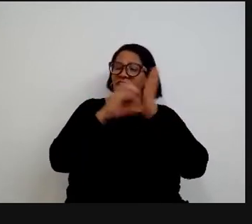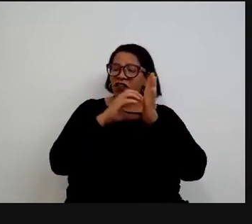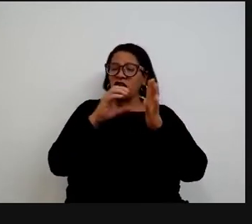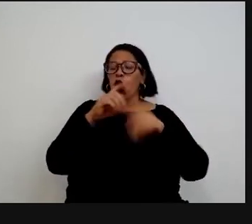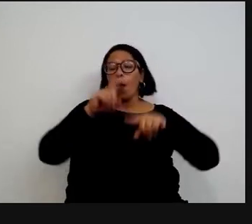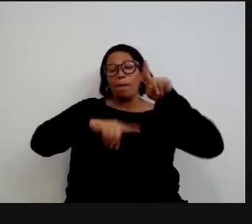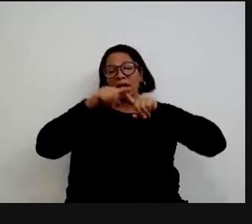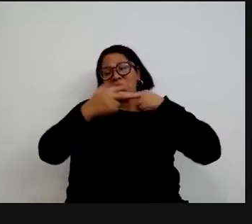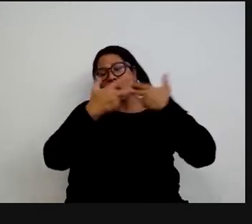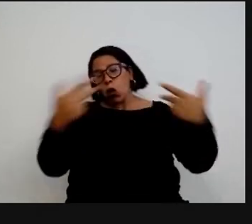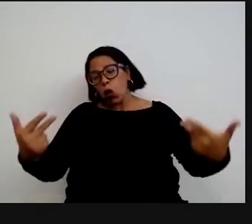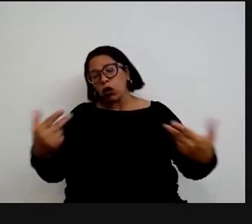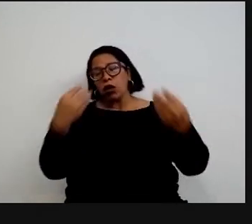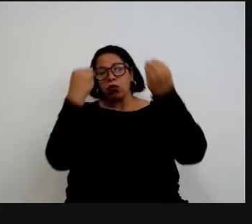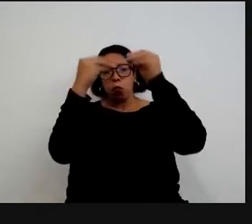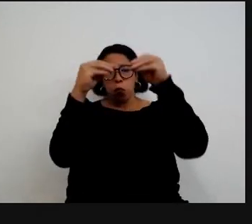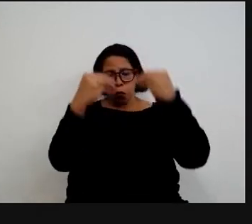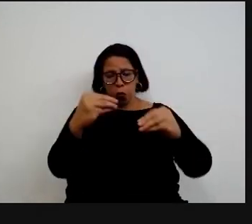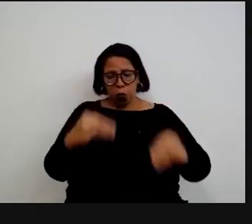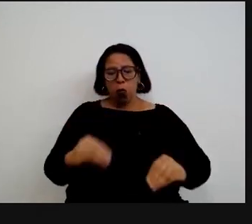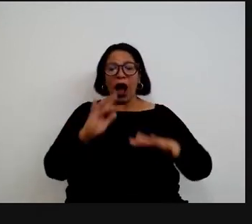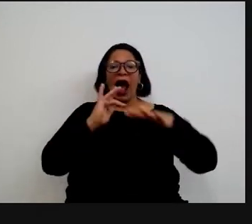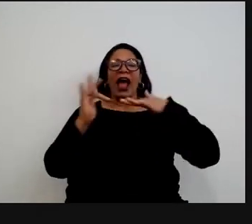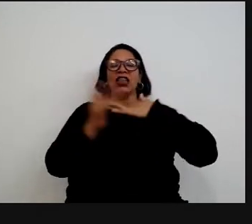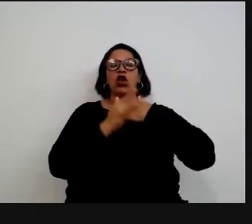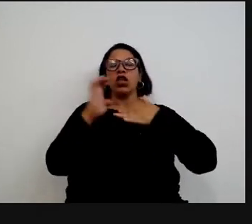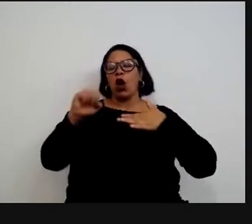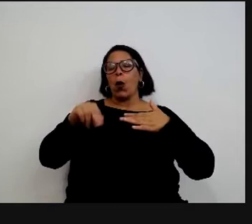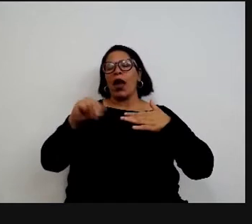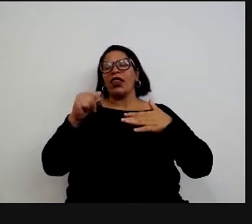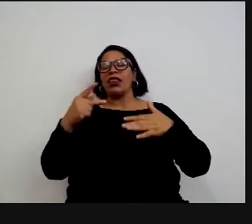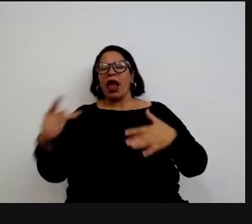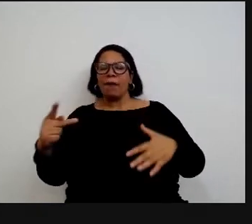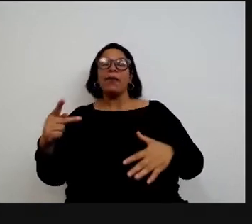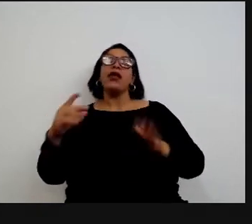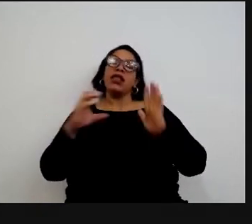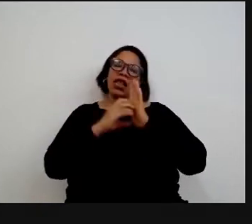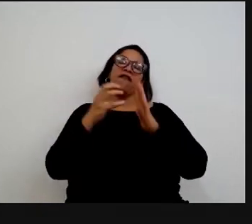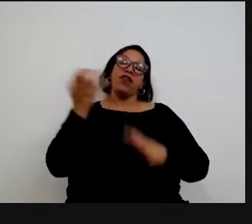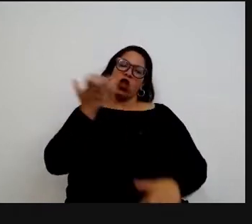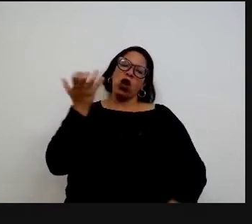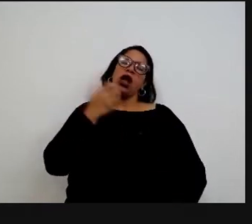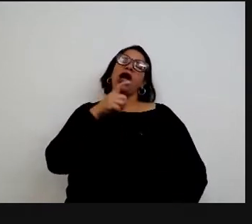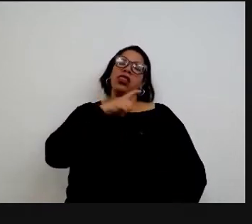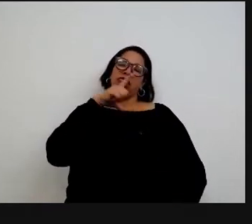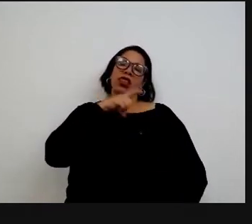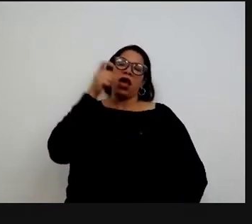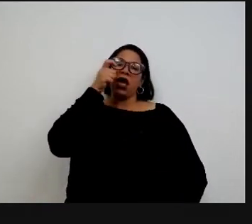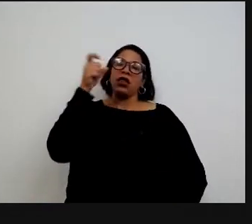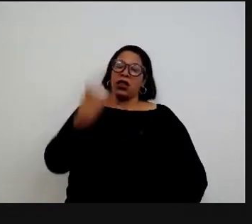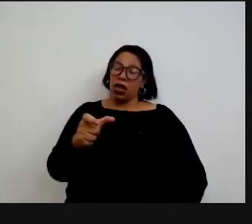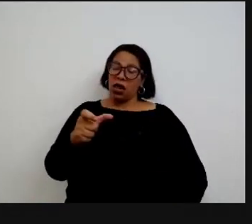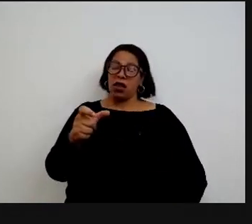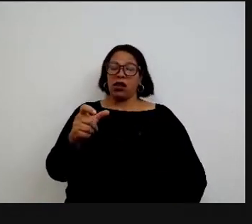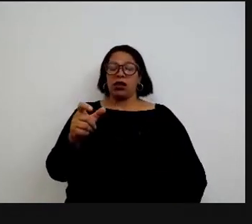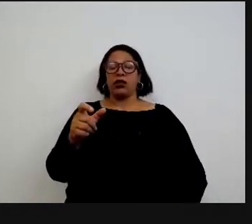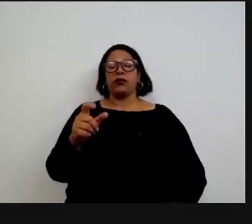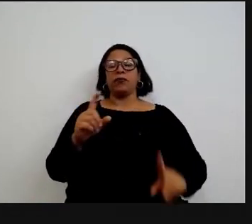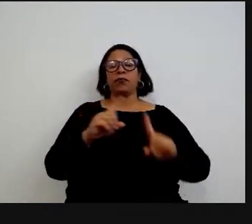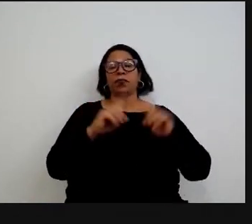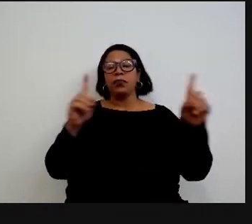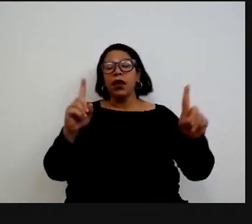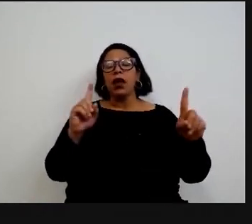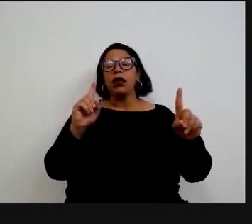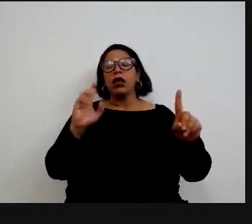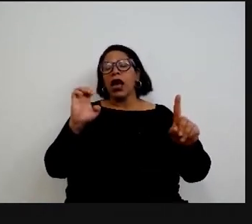que as mídias sociais da INAP, para mim, eu acho que já está perdendo nesse sentido, porque ela não tem mais foco nesse